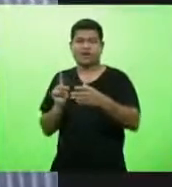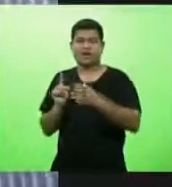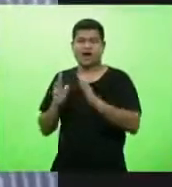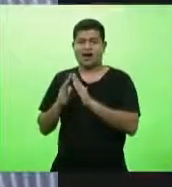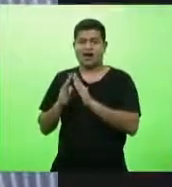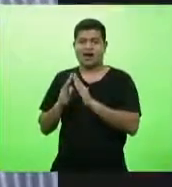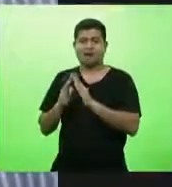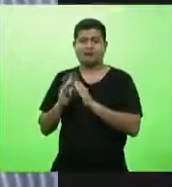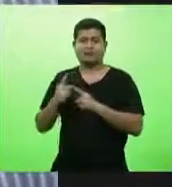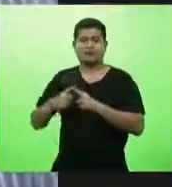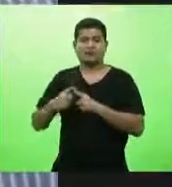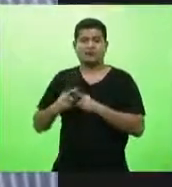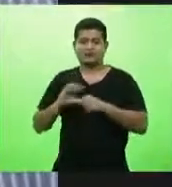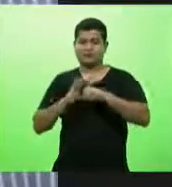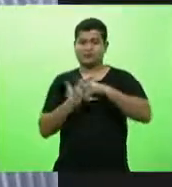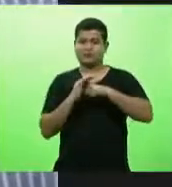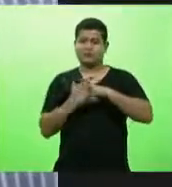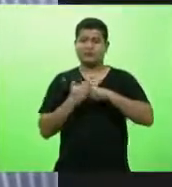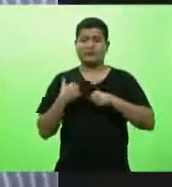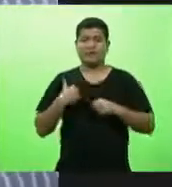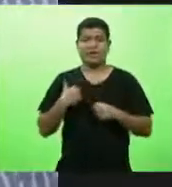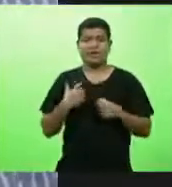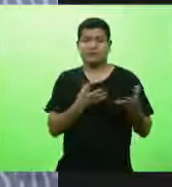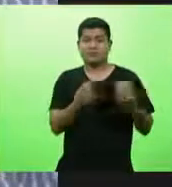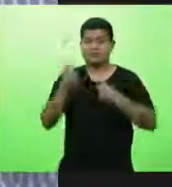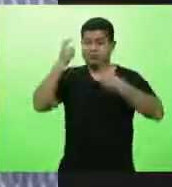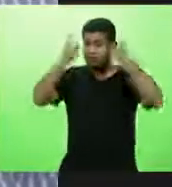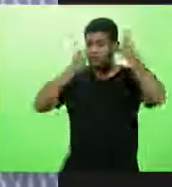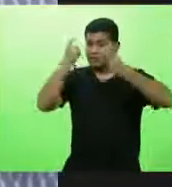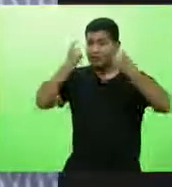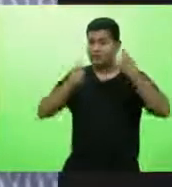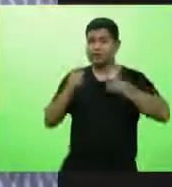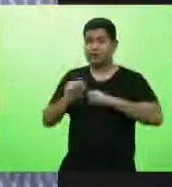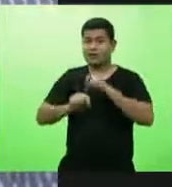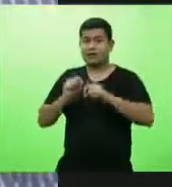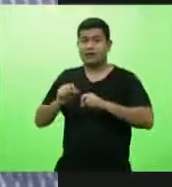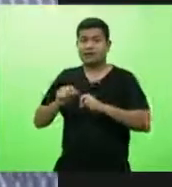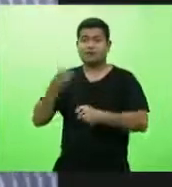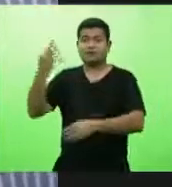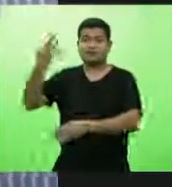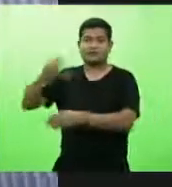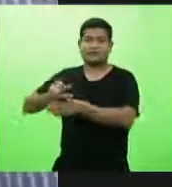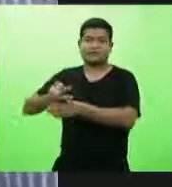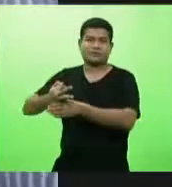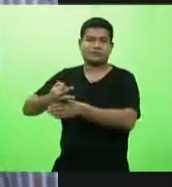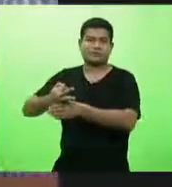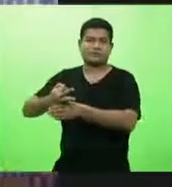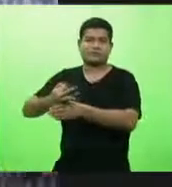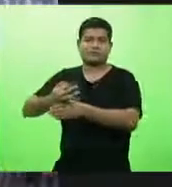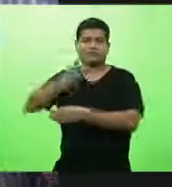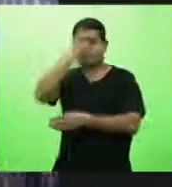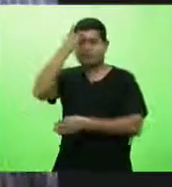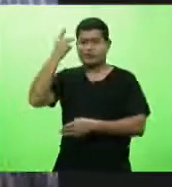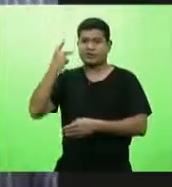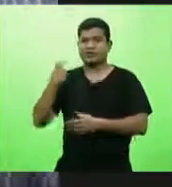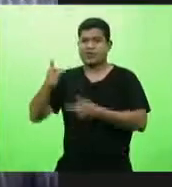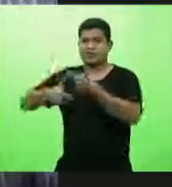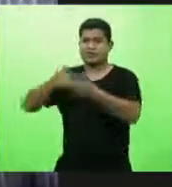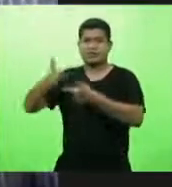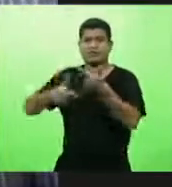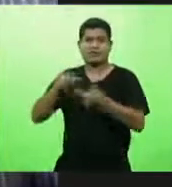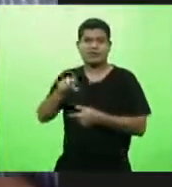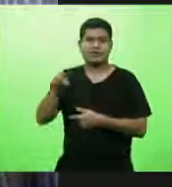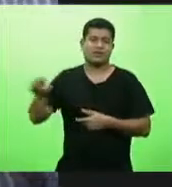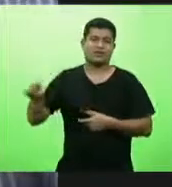preocupar que amanhã ou depois falte gente para o trabalho. Então,